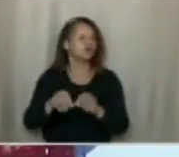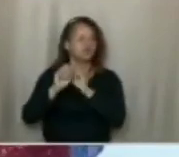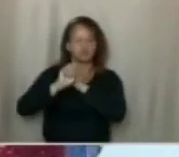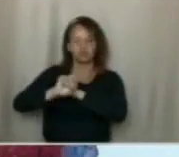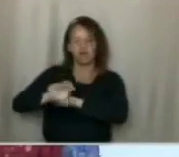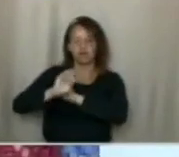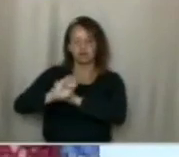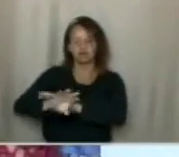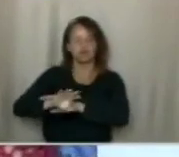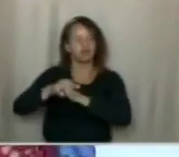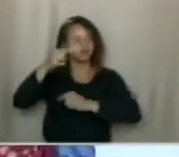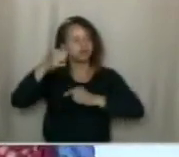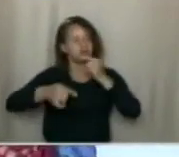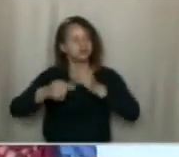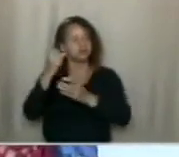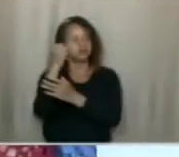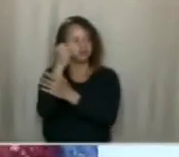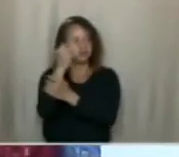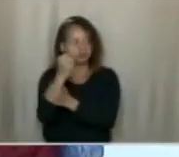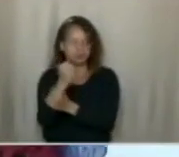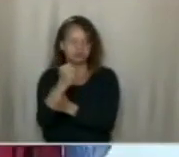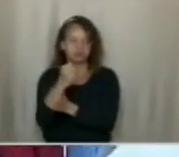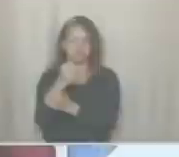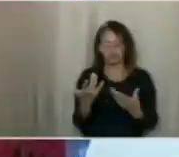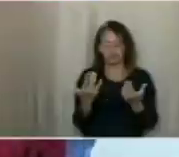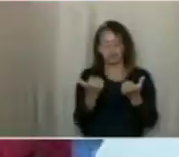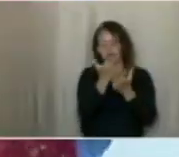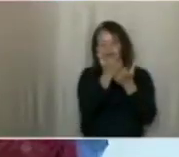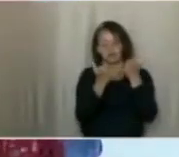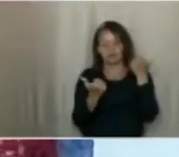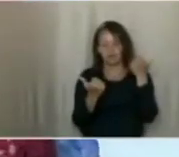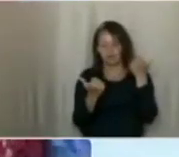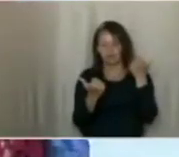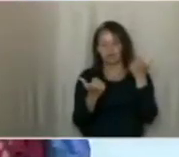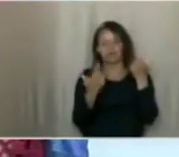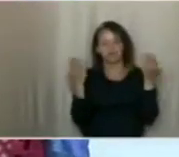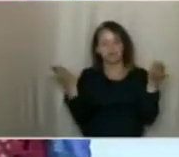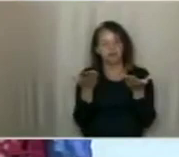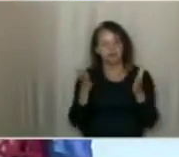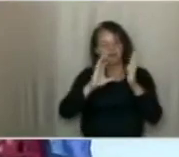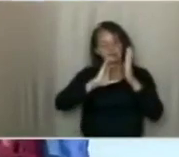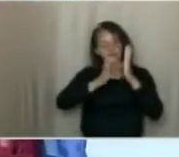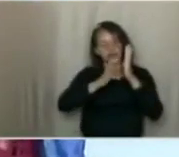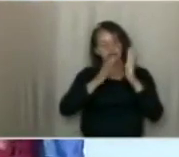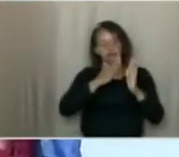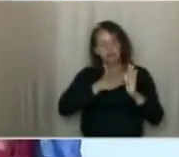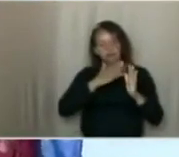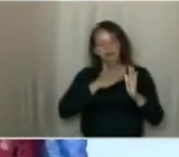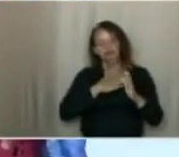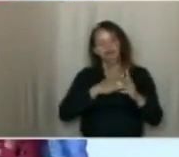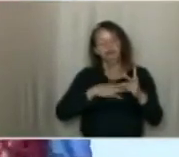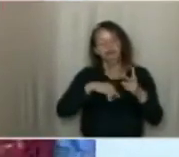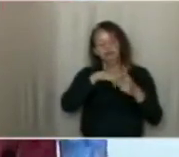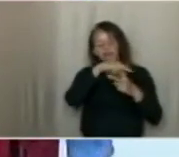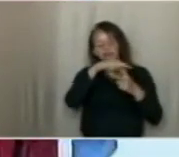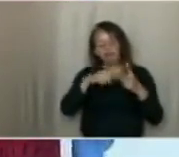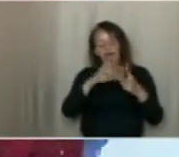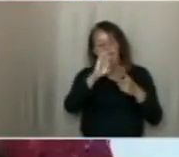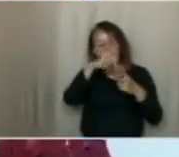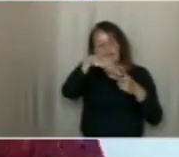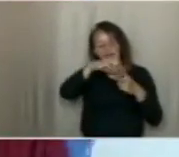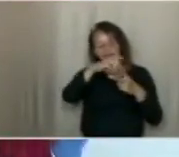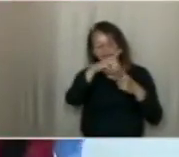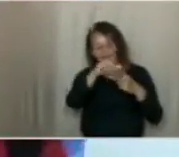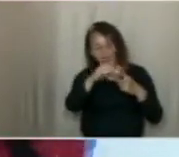educação política de segurança e nosso mandato fez duas emendas uma